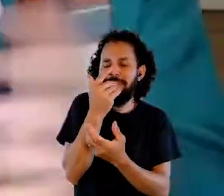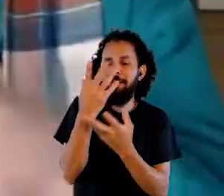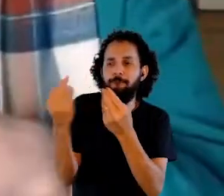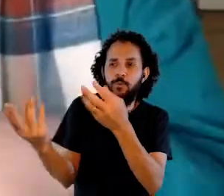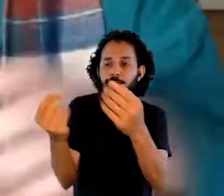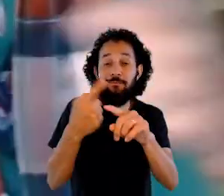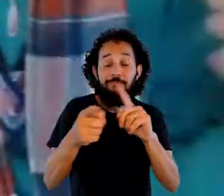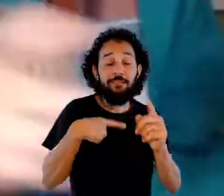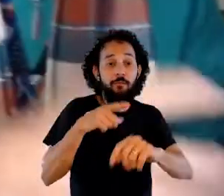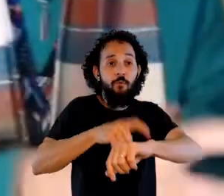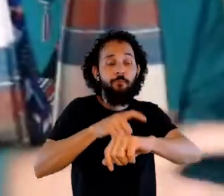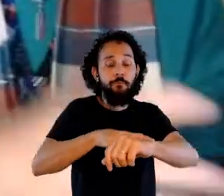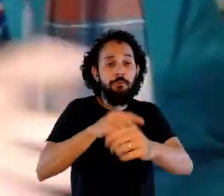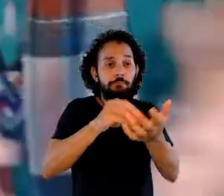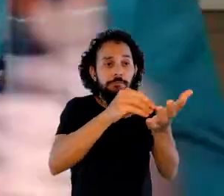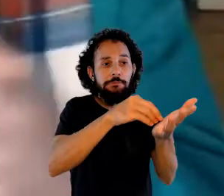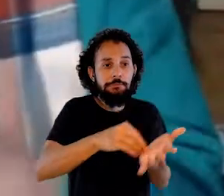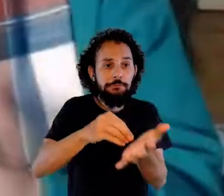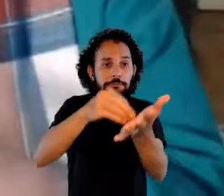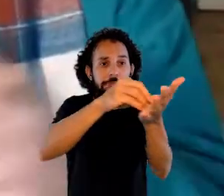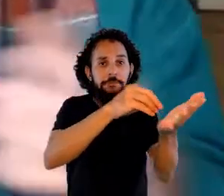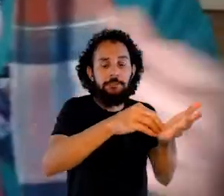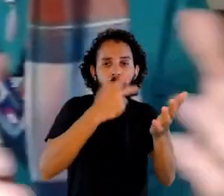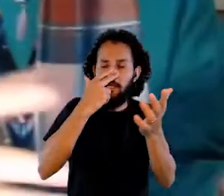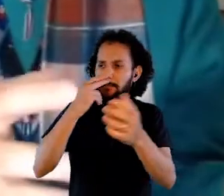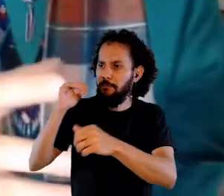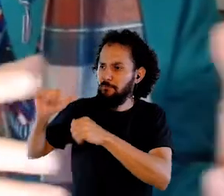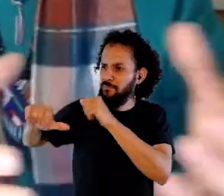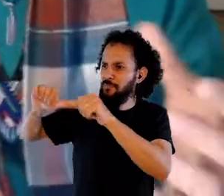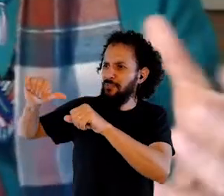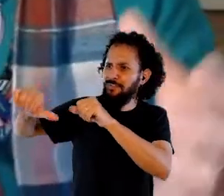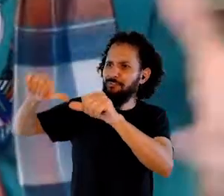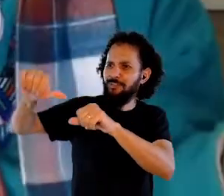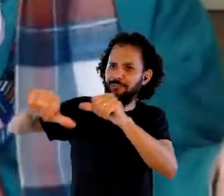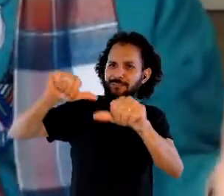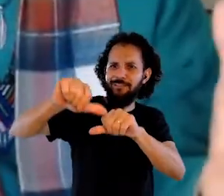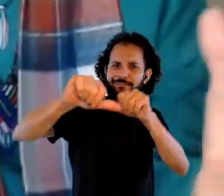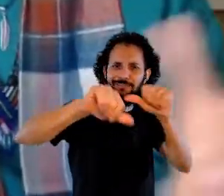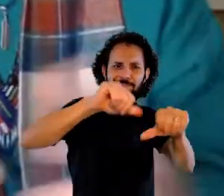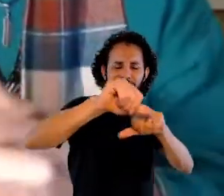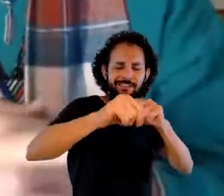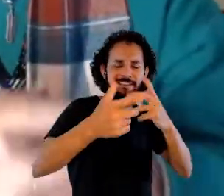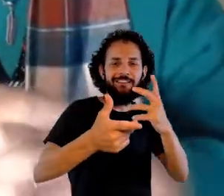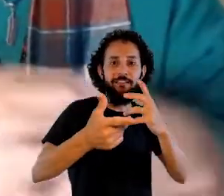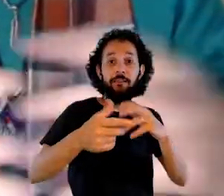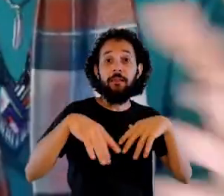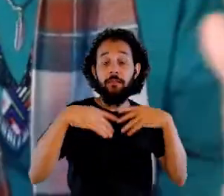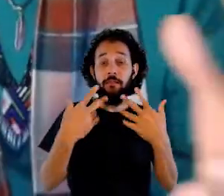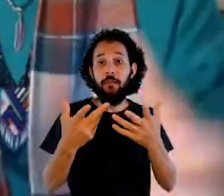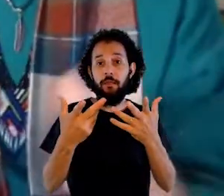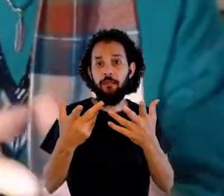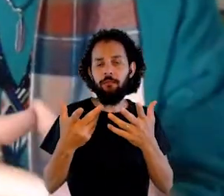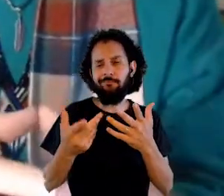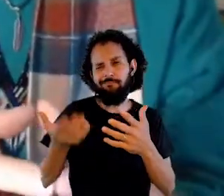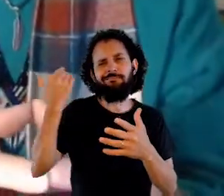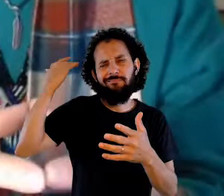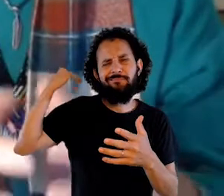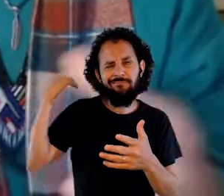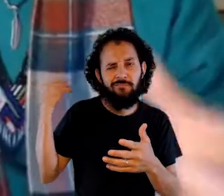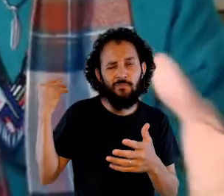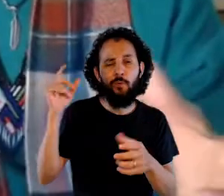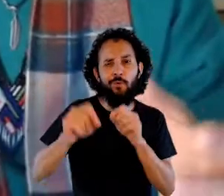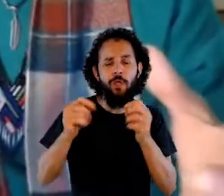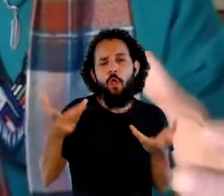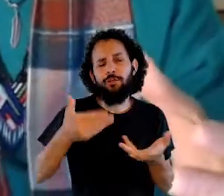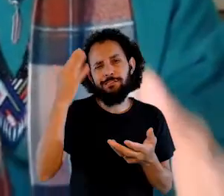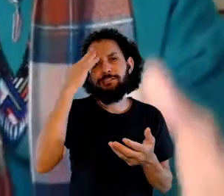notando que ia ter umas transformações no transcorrer da vida na terra. E ele, naquela época, né, hoje a gente sabe que quando no inverno o